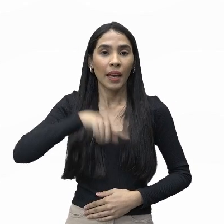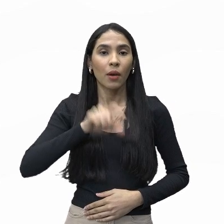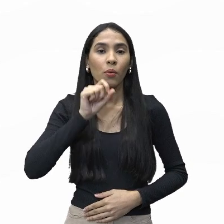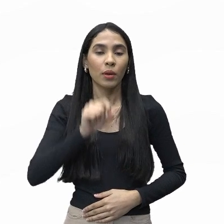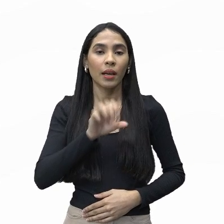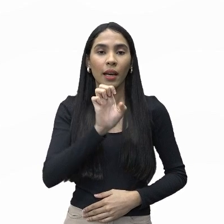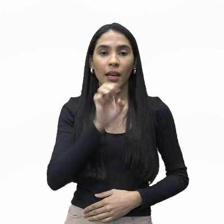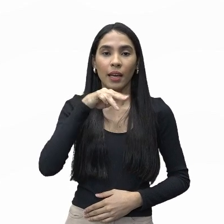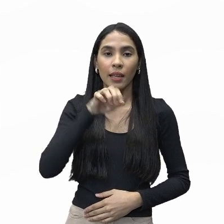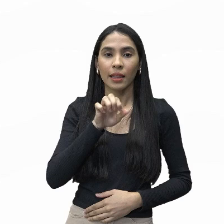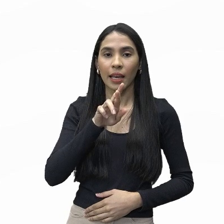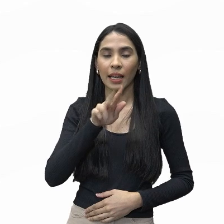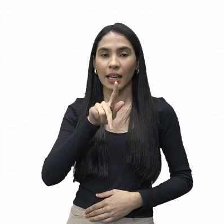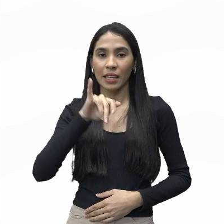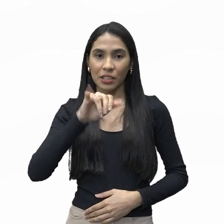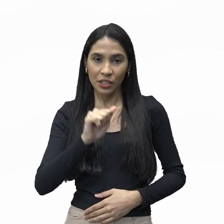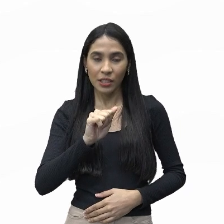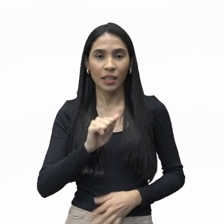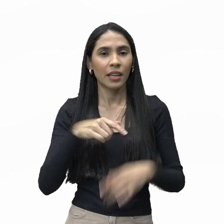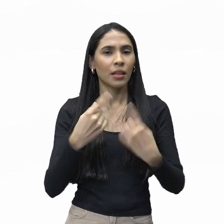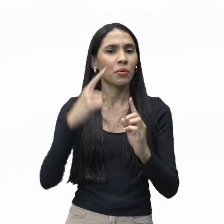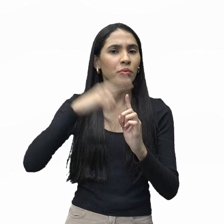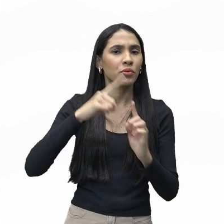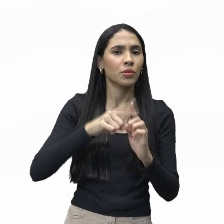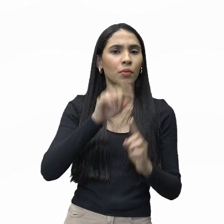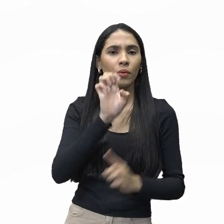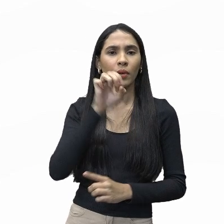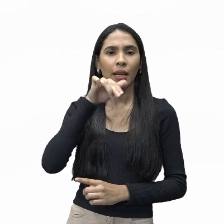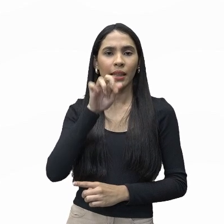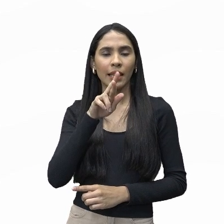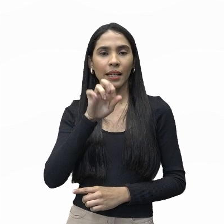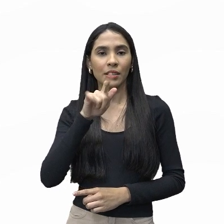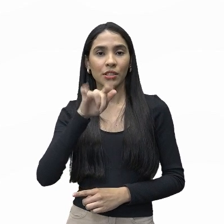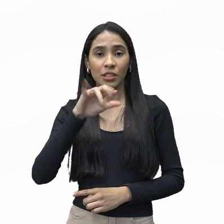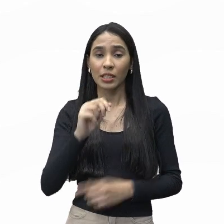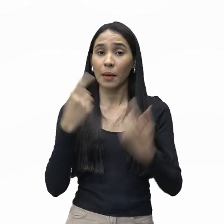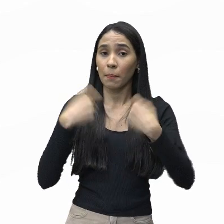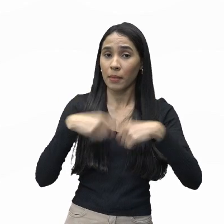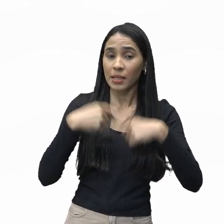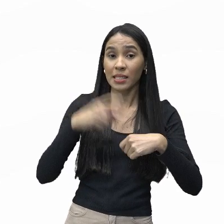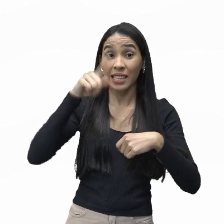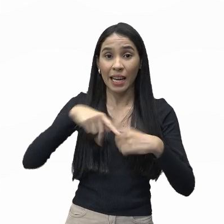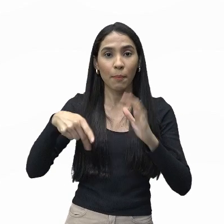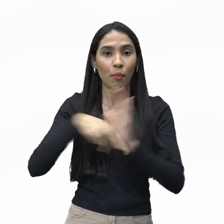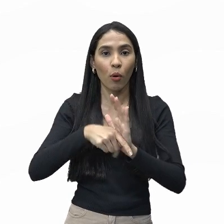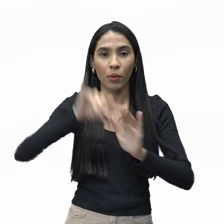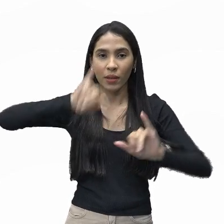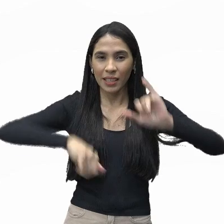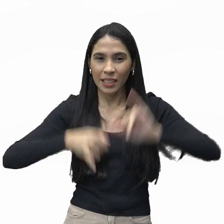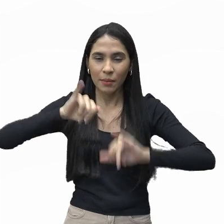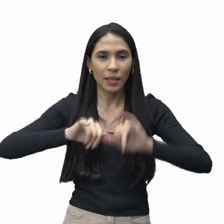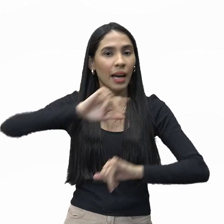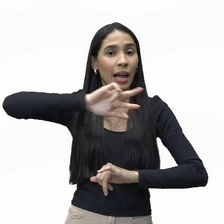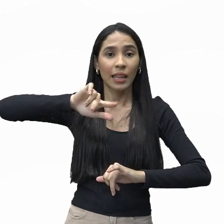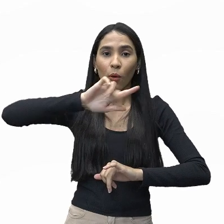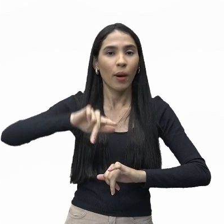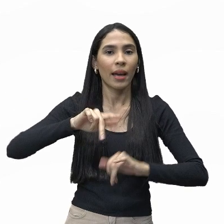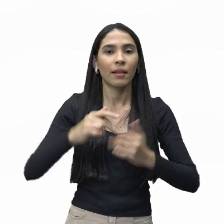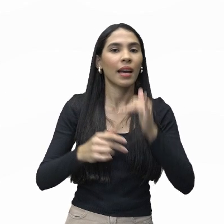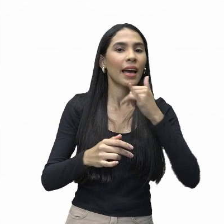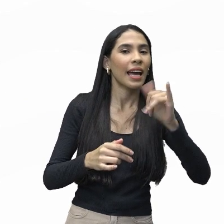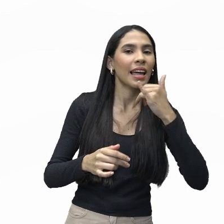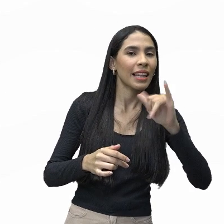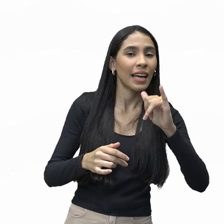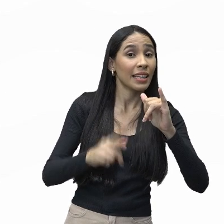de energia, né? Então o tipo de energia que o nosso corpo precisa é uma energia química, não é aquela energia elétrica, é uma